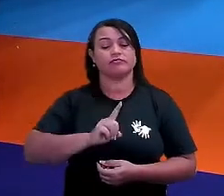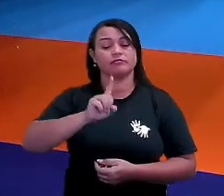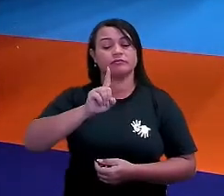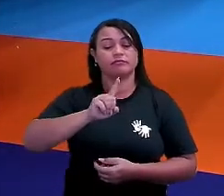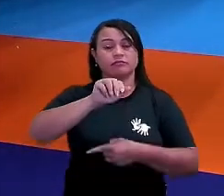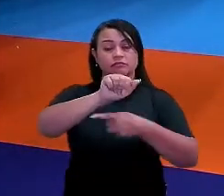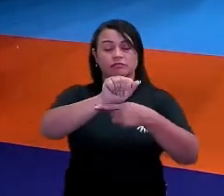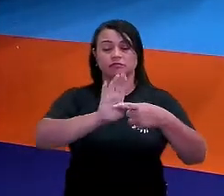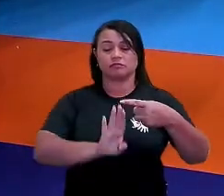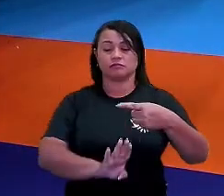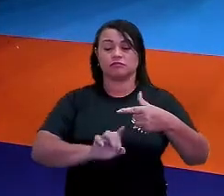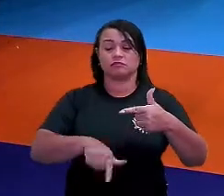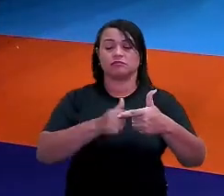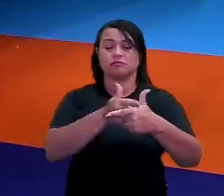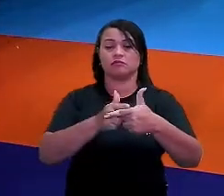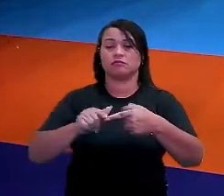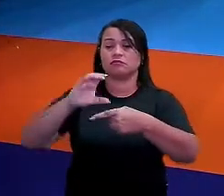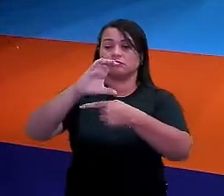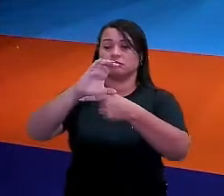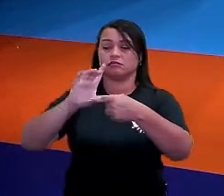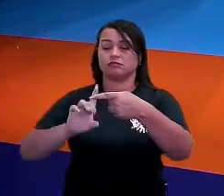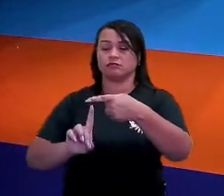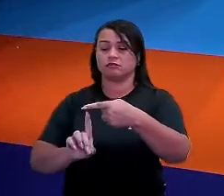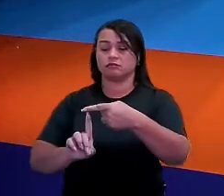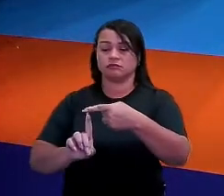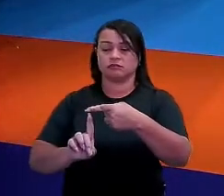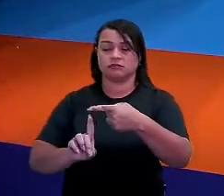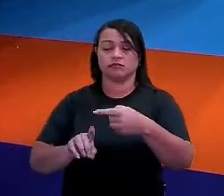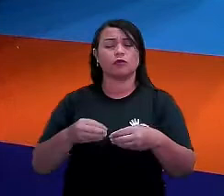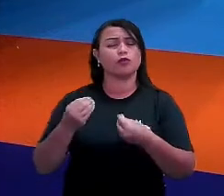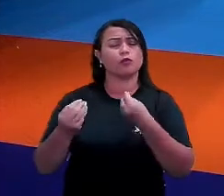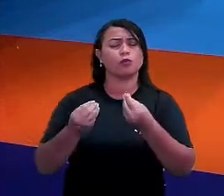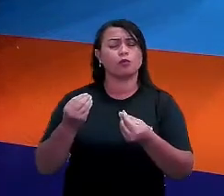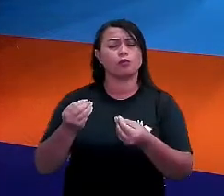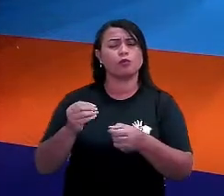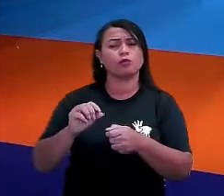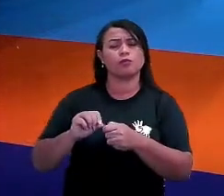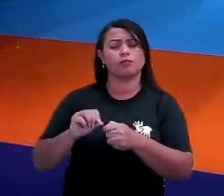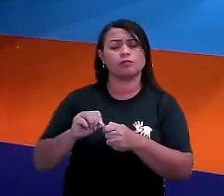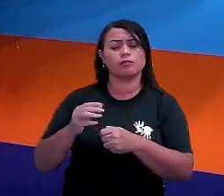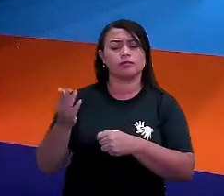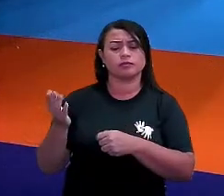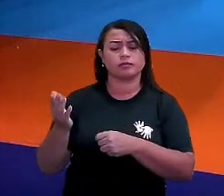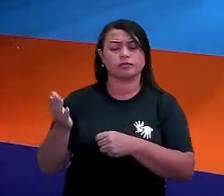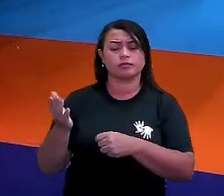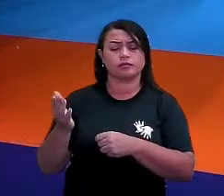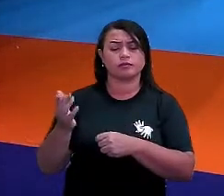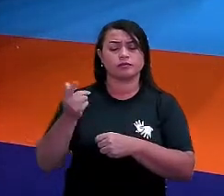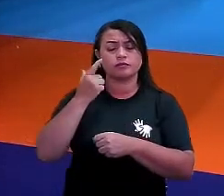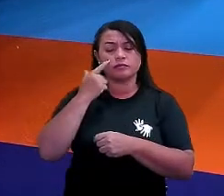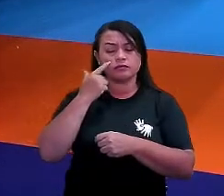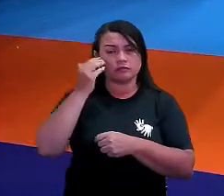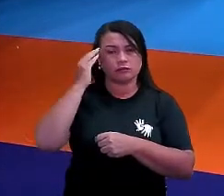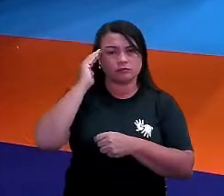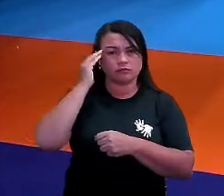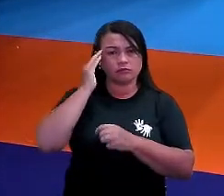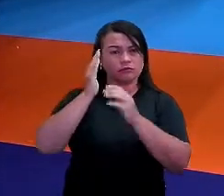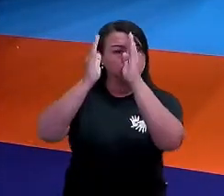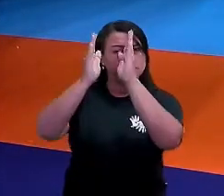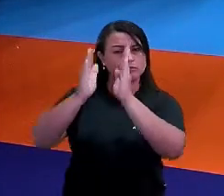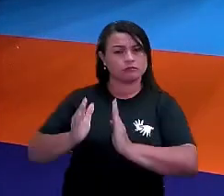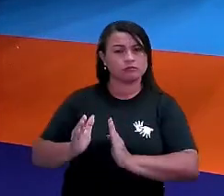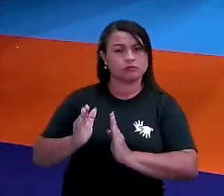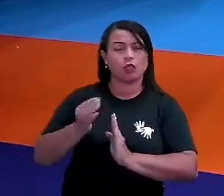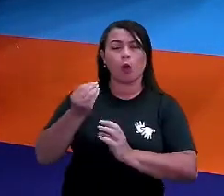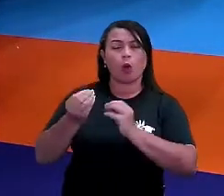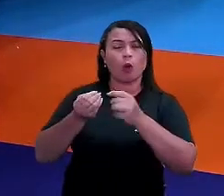sobre B dividido por C sobre D. E aí, o que é que a gente vai fazer aqui? Ó? Vamos colocar aqui para a gente ter essa